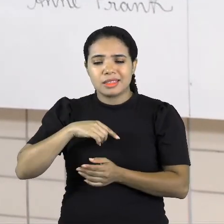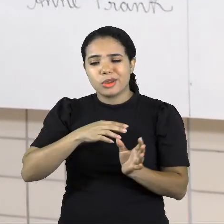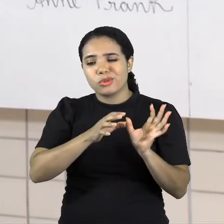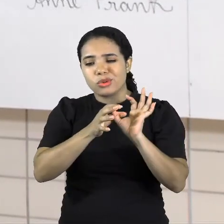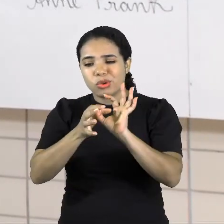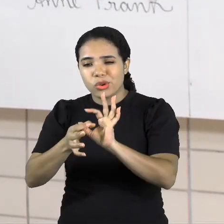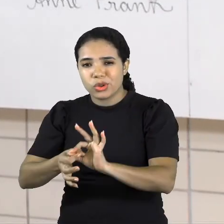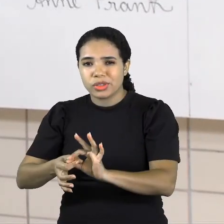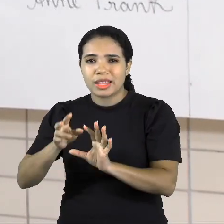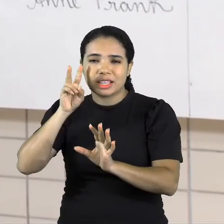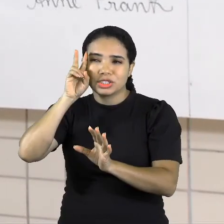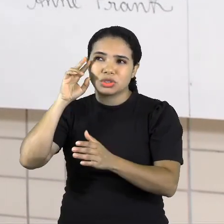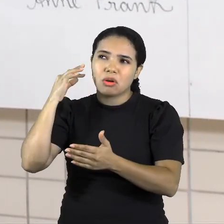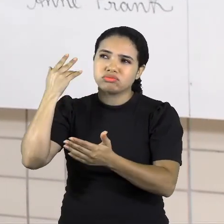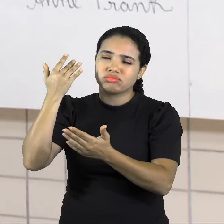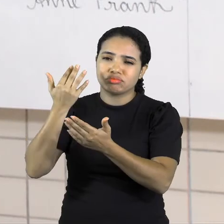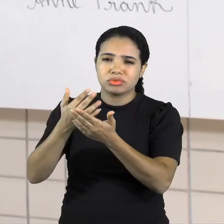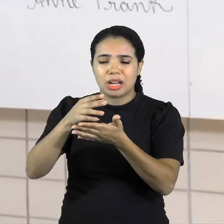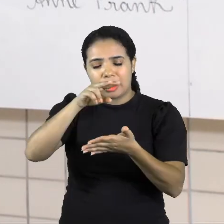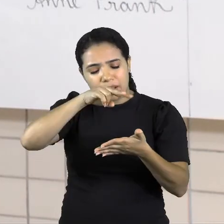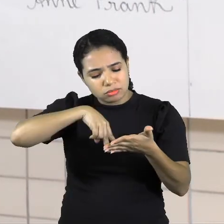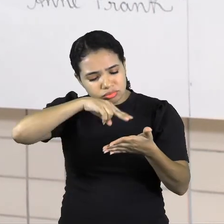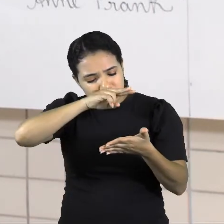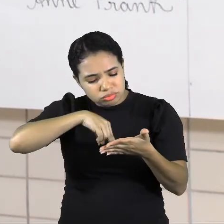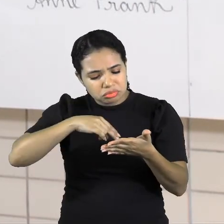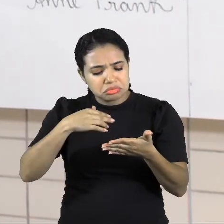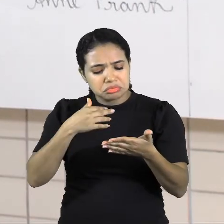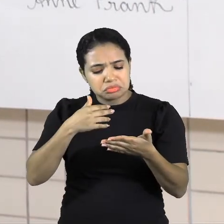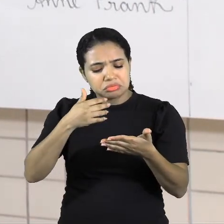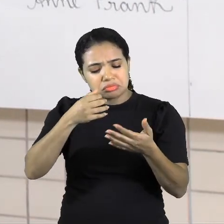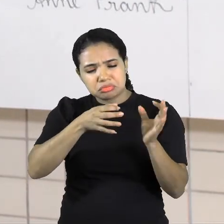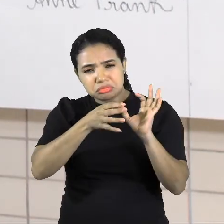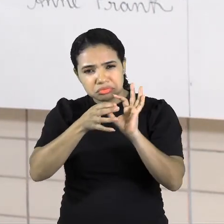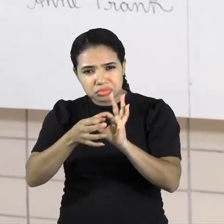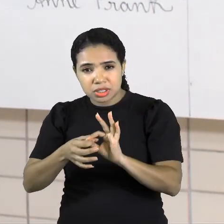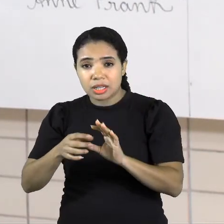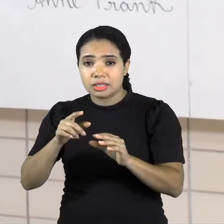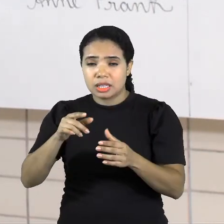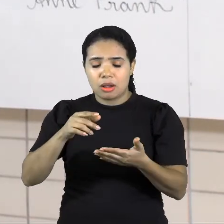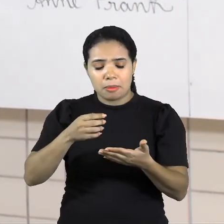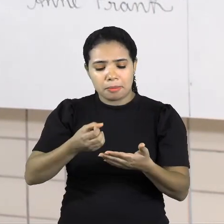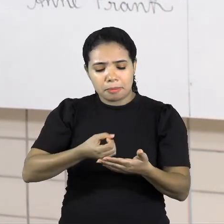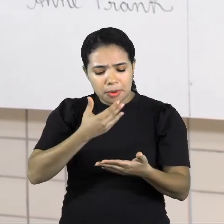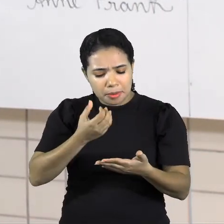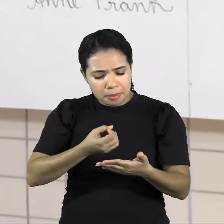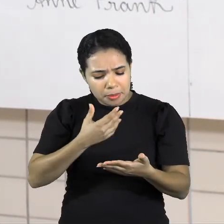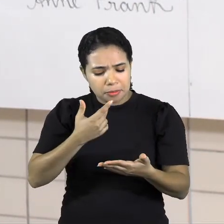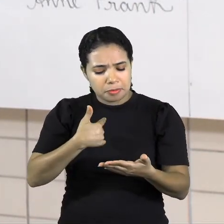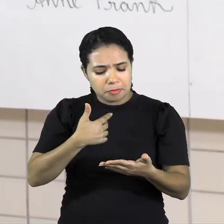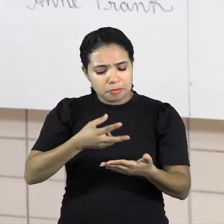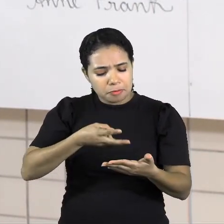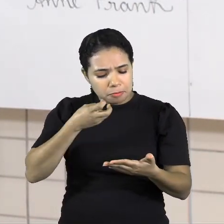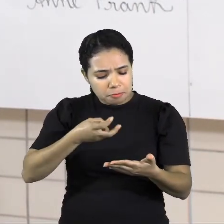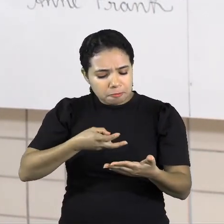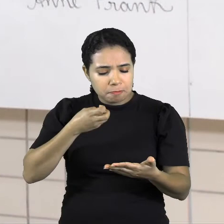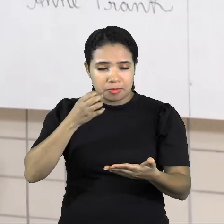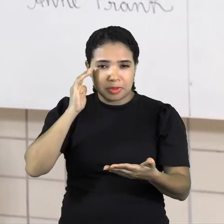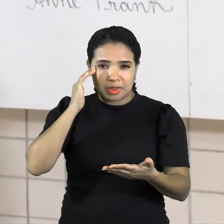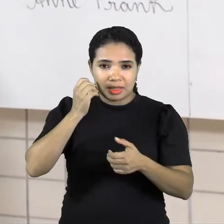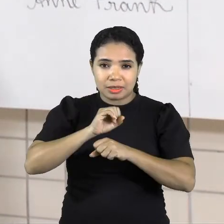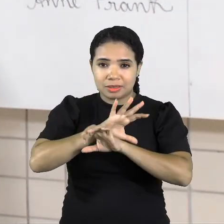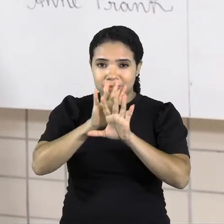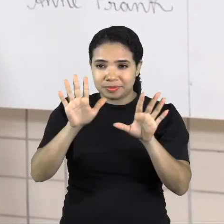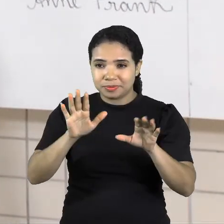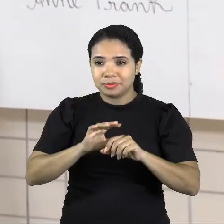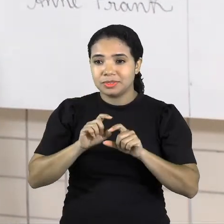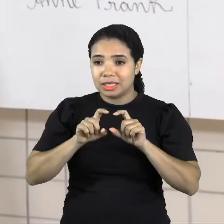histórica que a gente tem que entender, né, e à medida que vocês lerem os relatos dela, vocês vão entender e absorver isso aí. Então fiquemos com